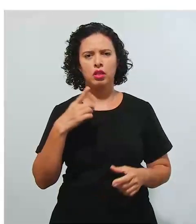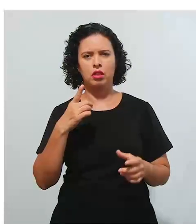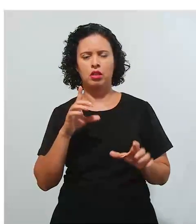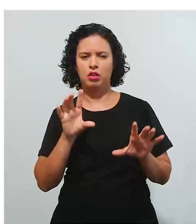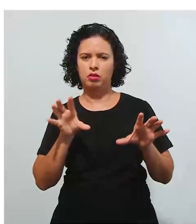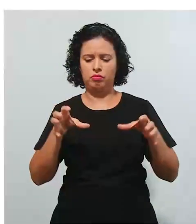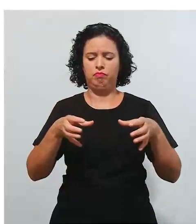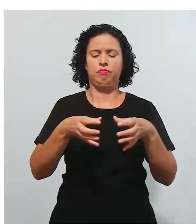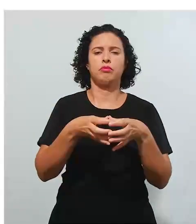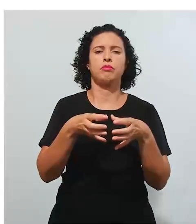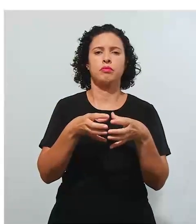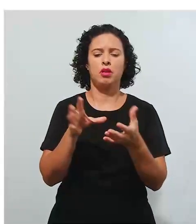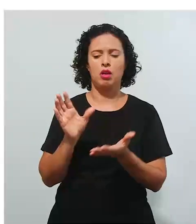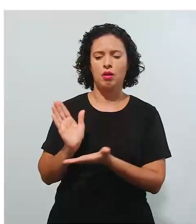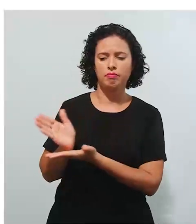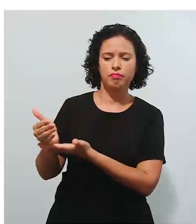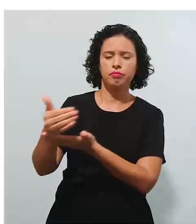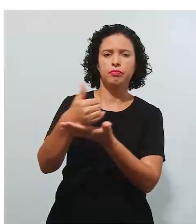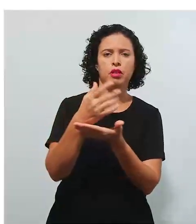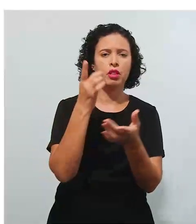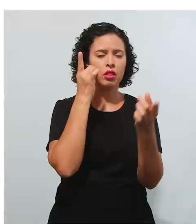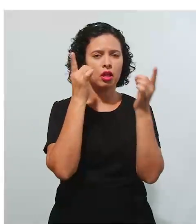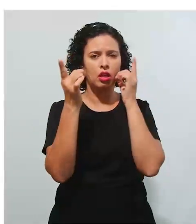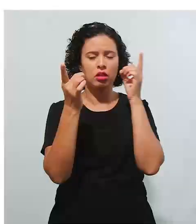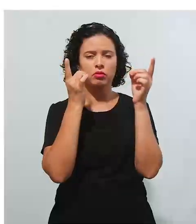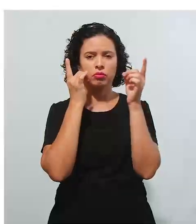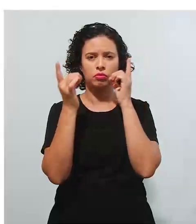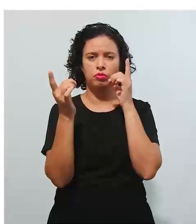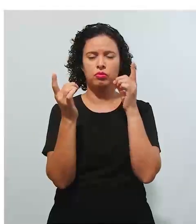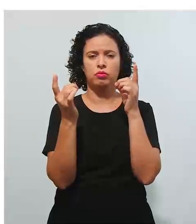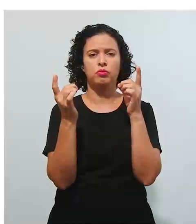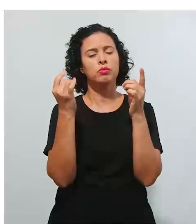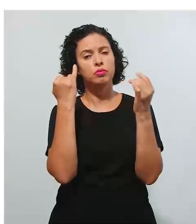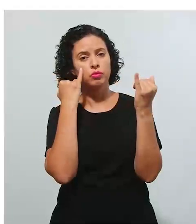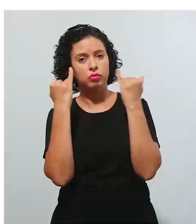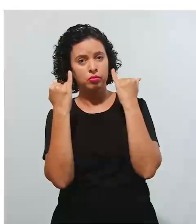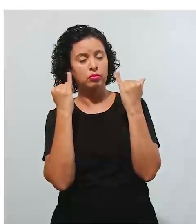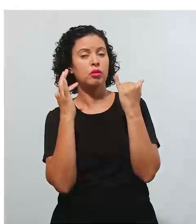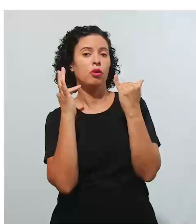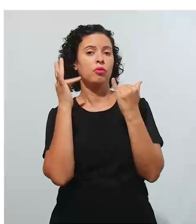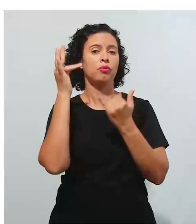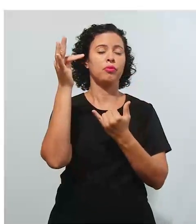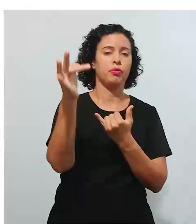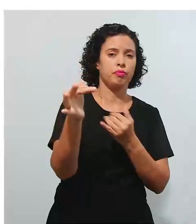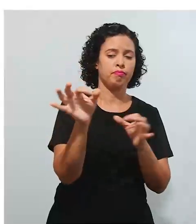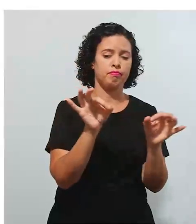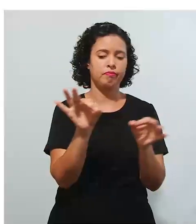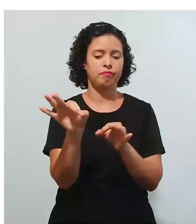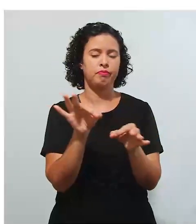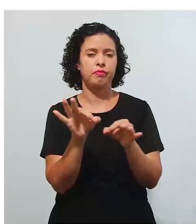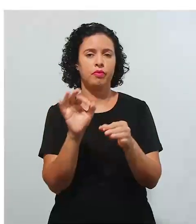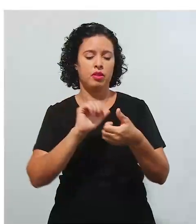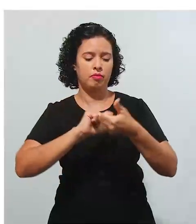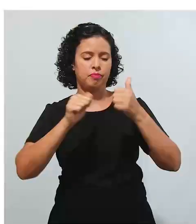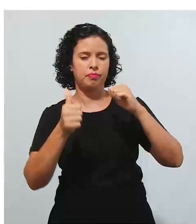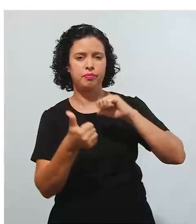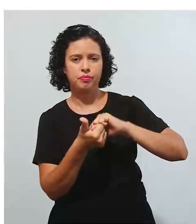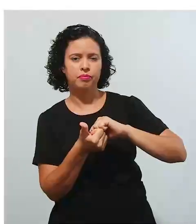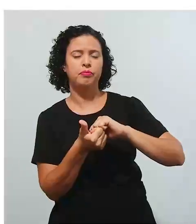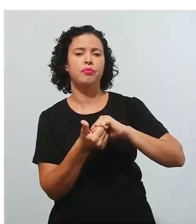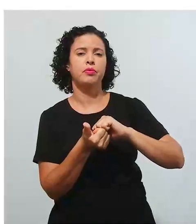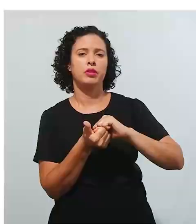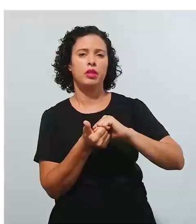com informações úteis a futuros planejamentos, correção e prevenção de falhas, prestação